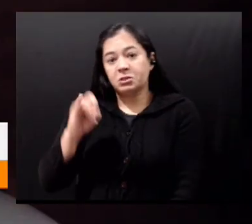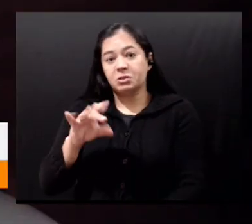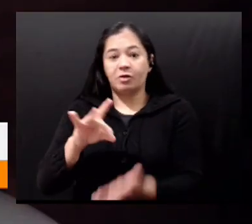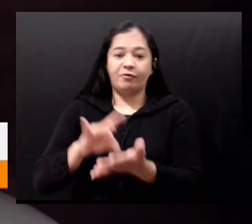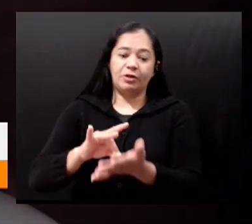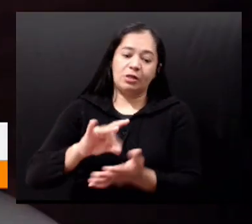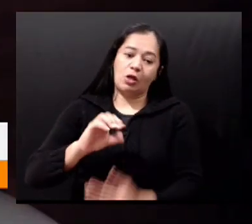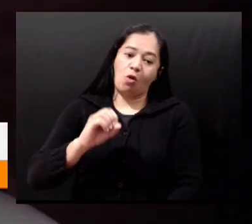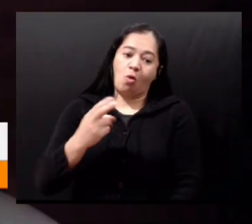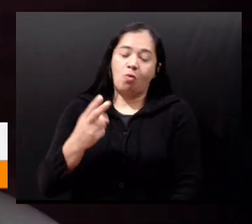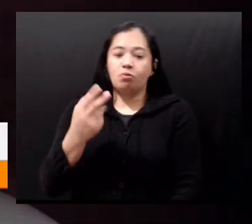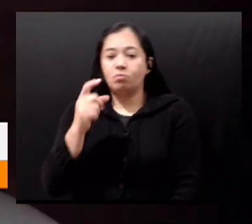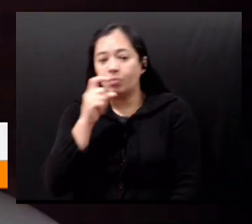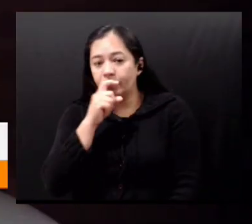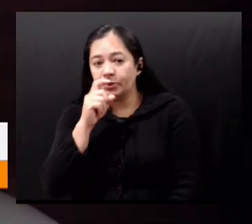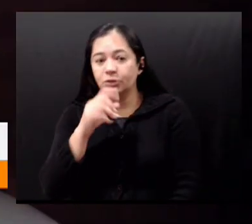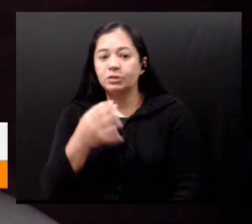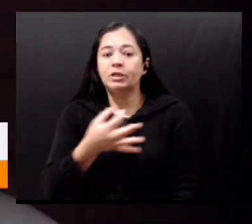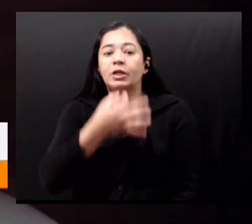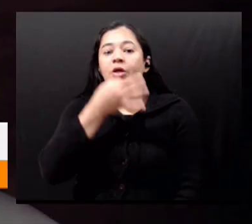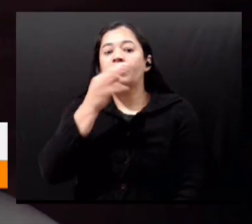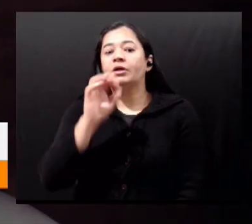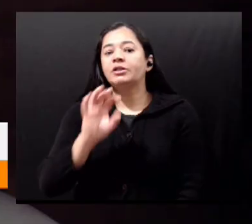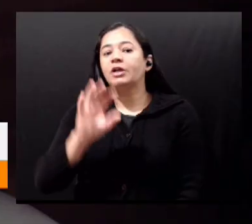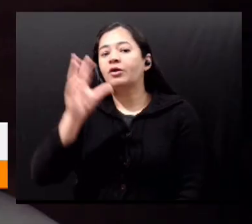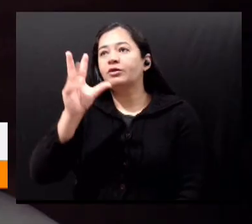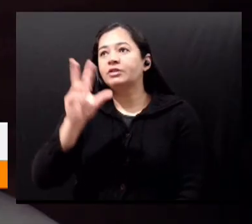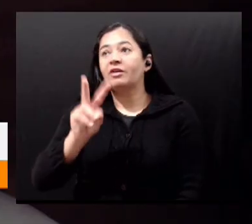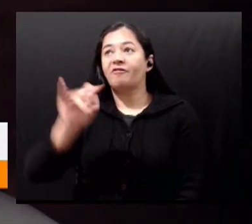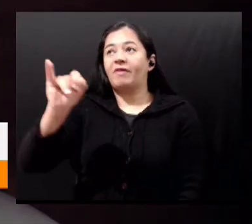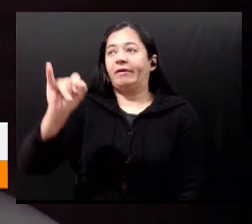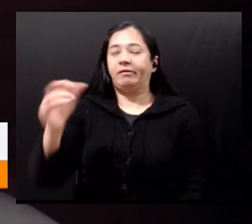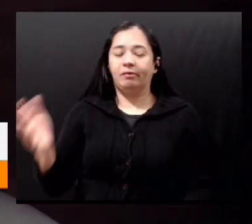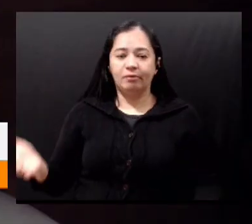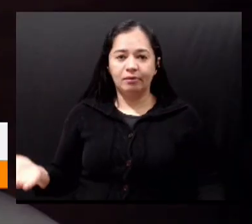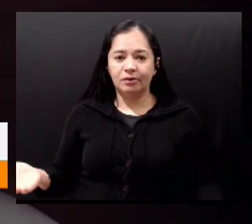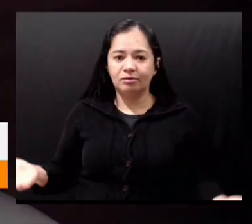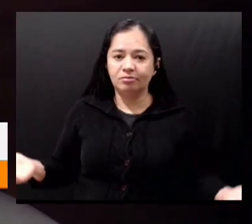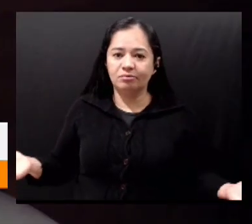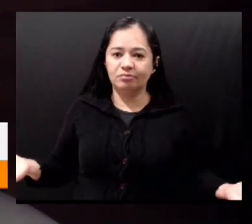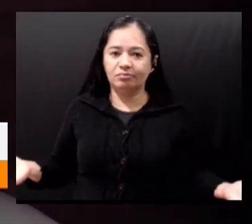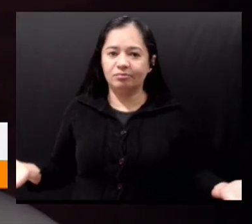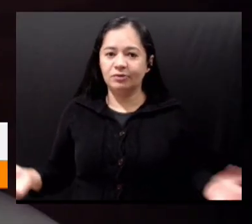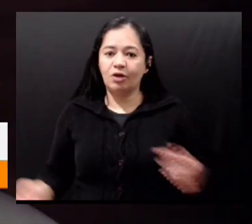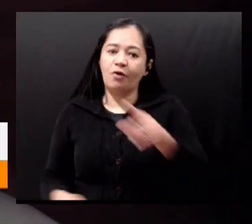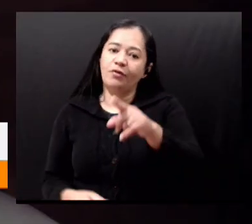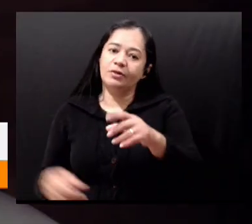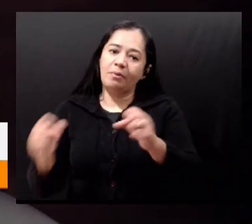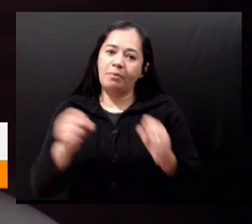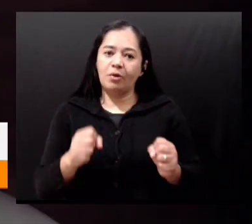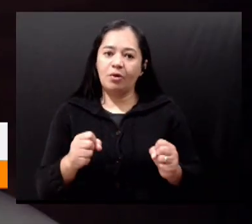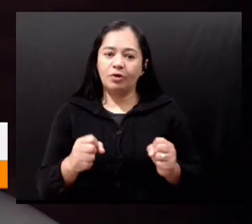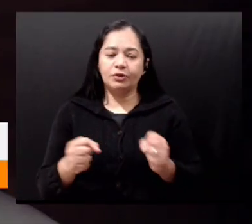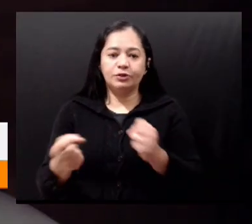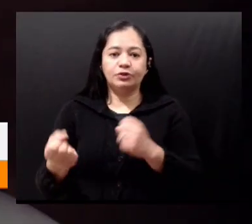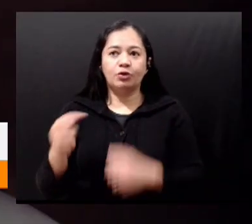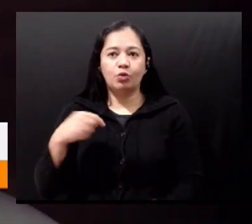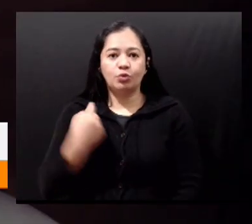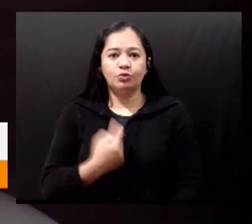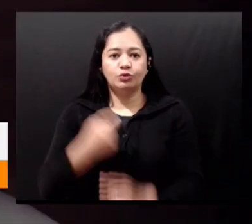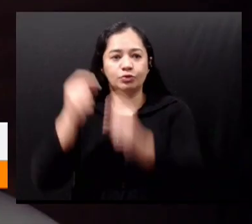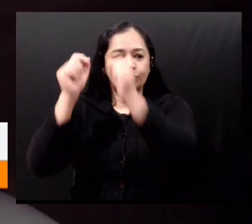Eu acho que vai acontecer uma ameaça à bomba. Então, você pode entrar... O nosso cérebro ele tem uma